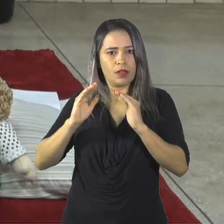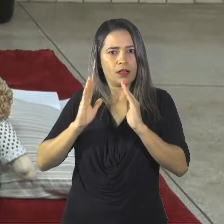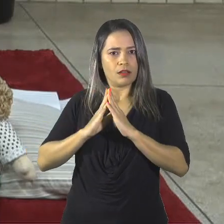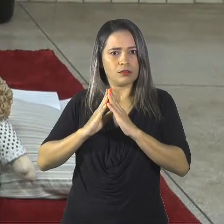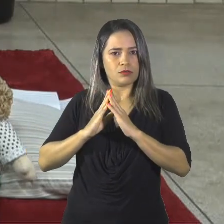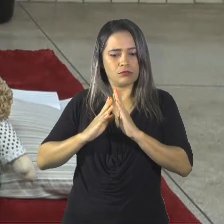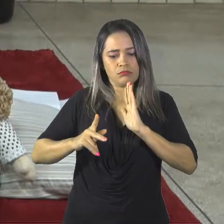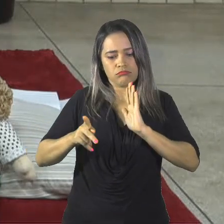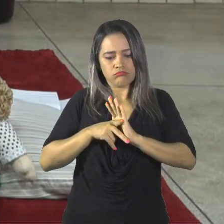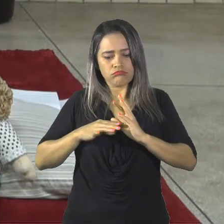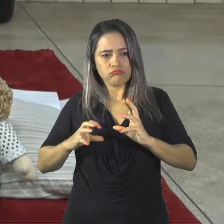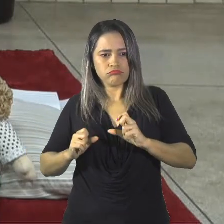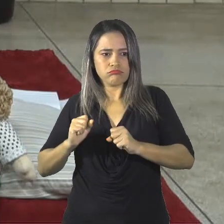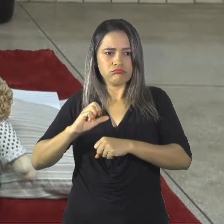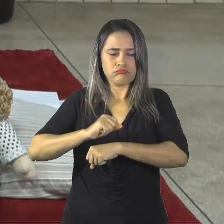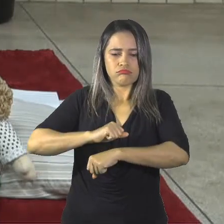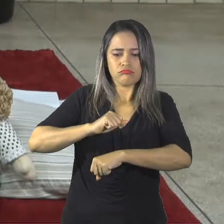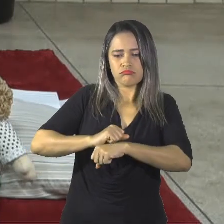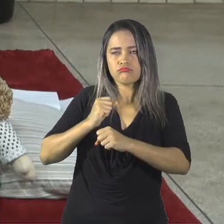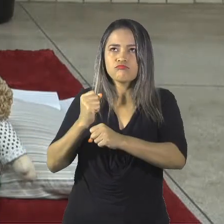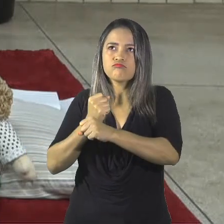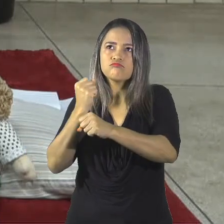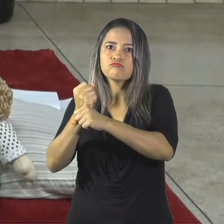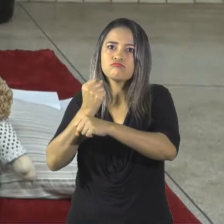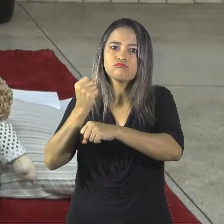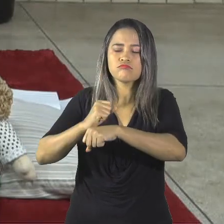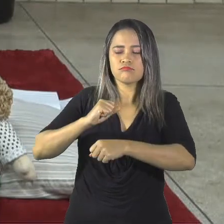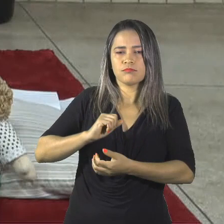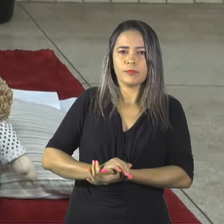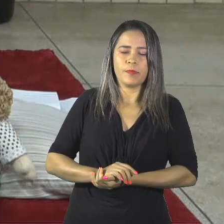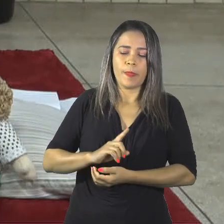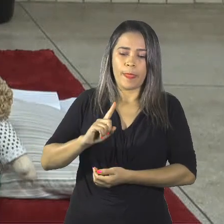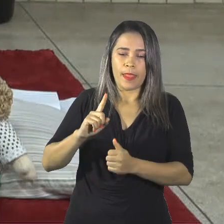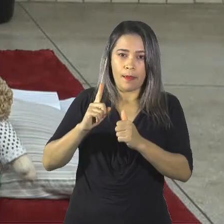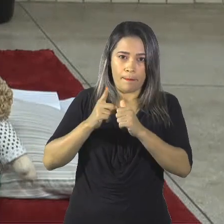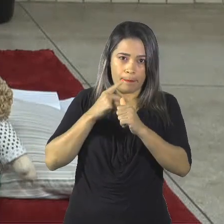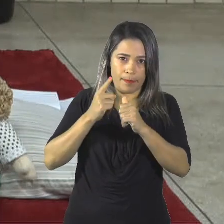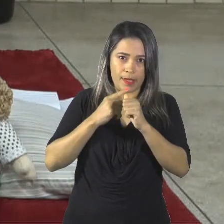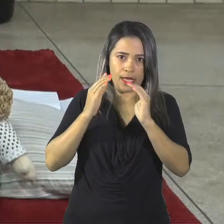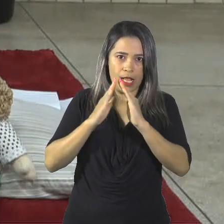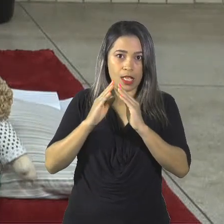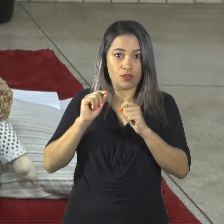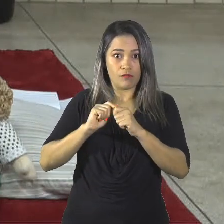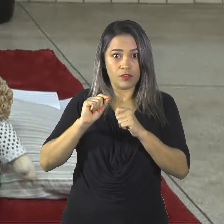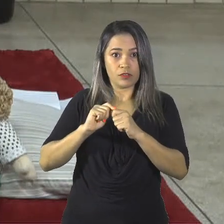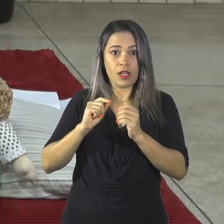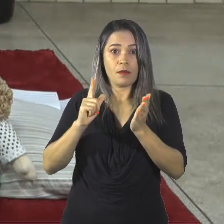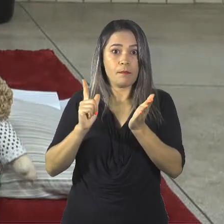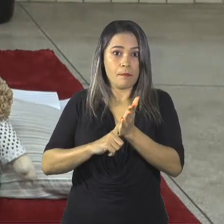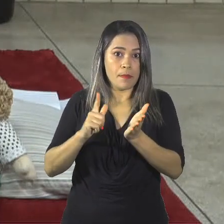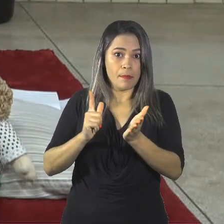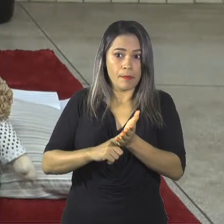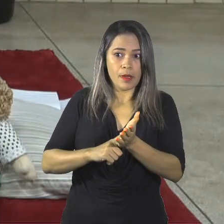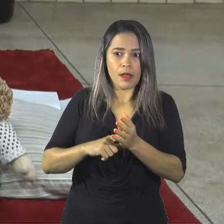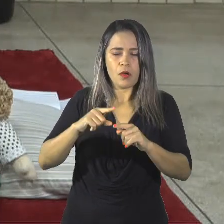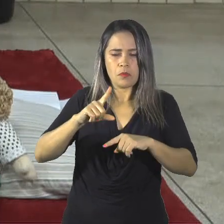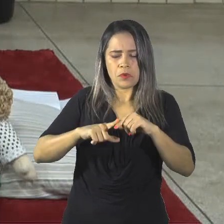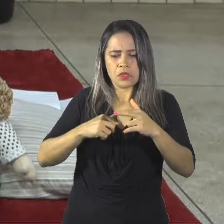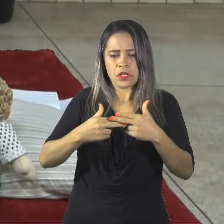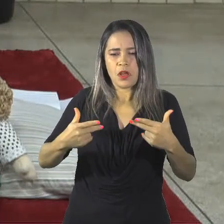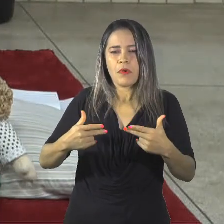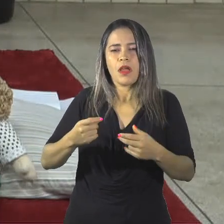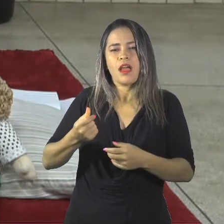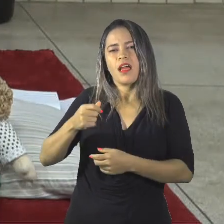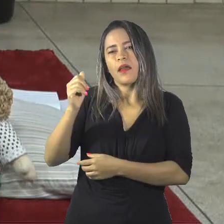minhas próprias mãos. A minha primeira casa eu fiz de papel, que era um material bem